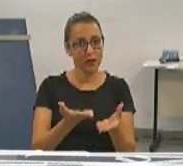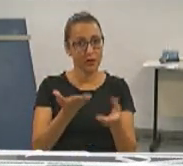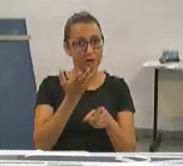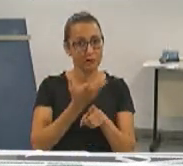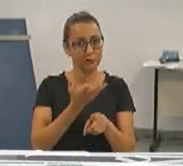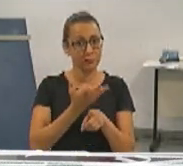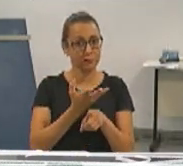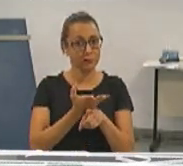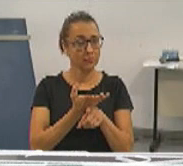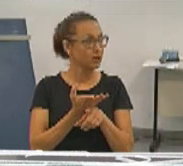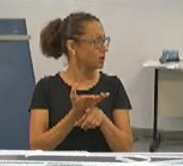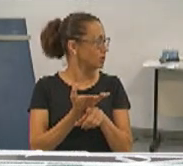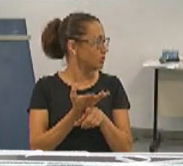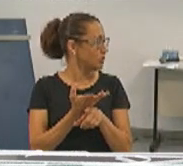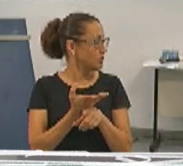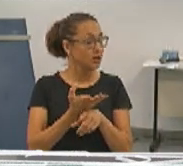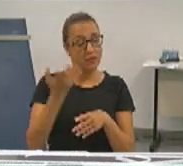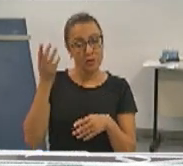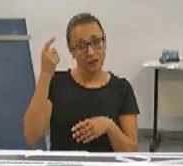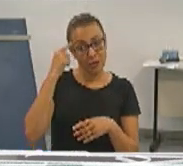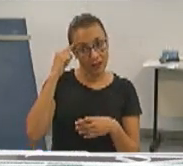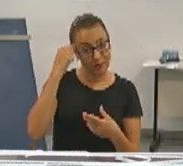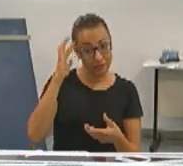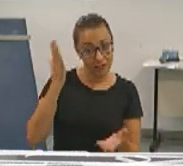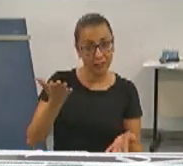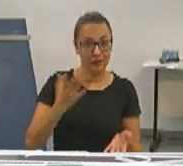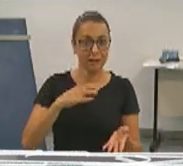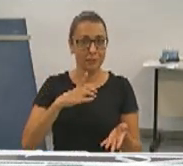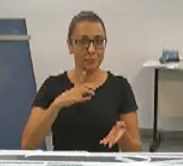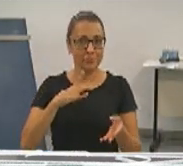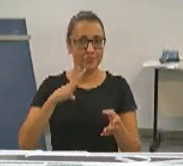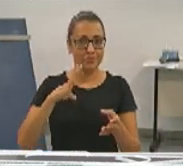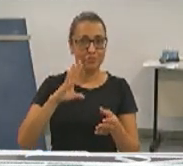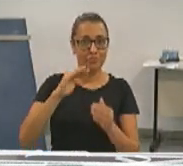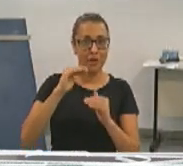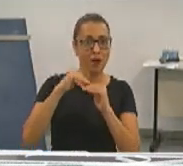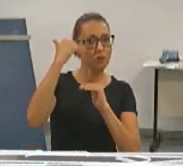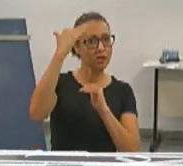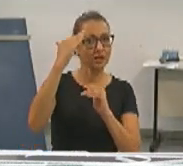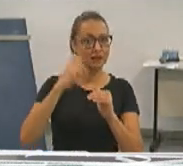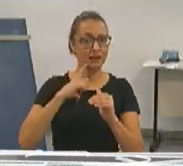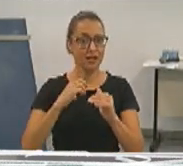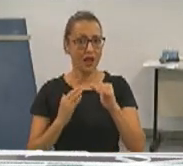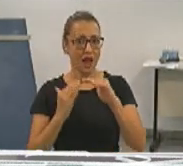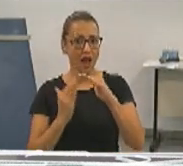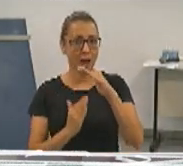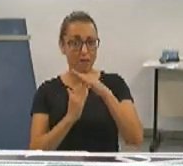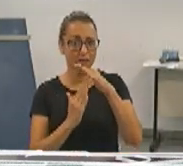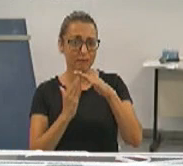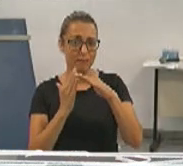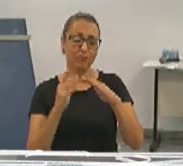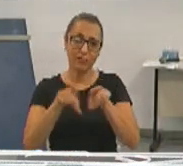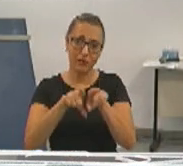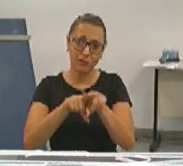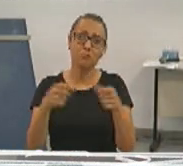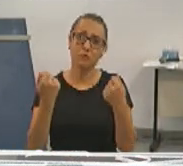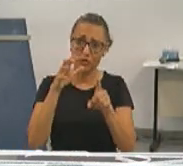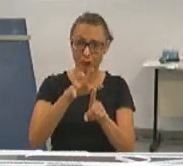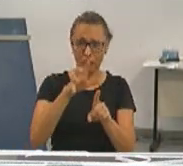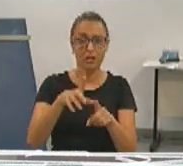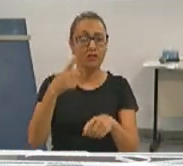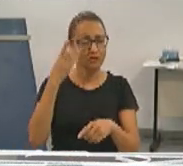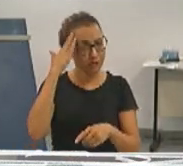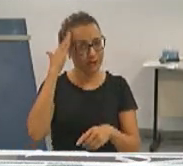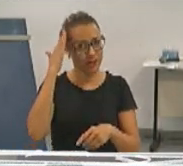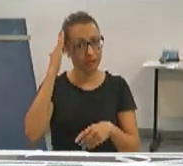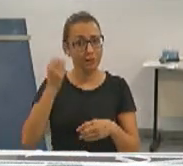Tem que tomar cuidado com a optativa, porque aumenta a carga horária, tem que ver a carga horária mínima do curso. Então, tudo isso influencia. Eu acho que vocês devem ter acompanhado,